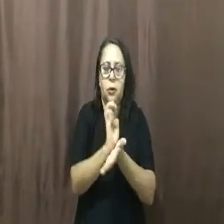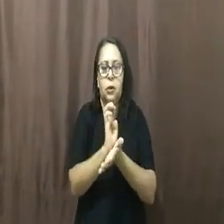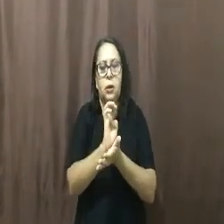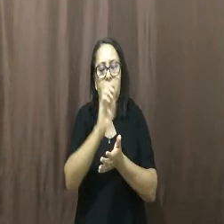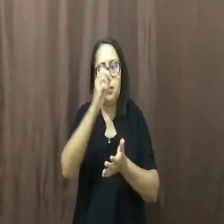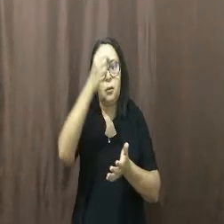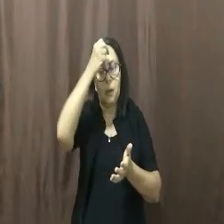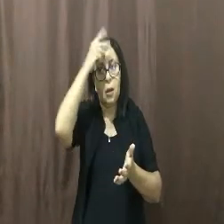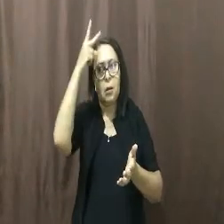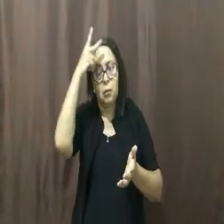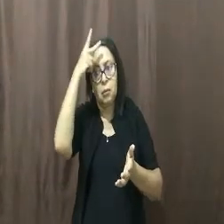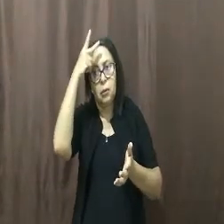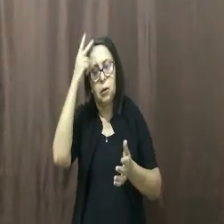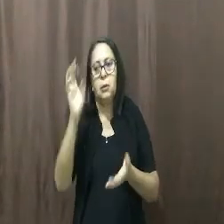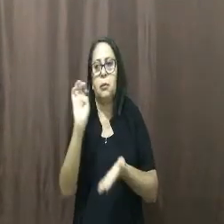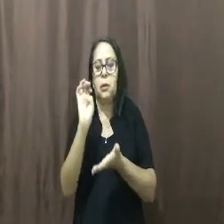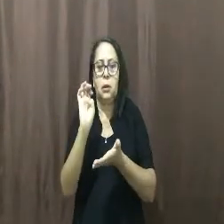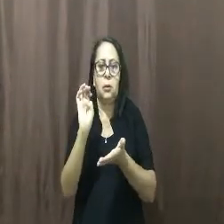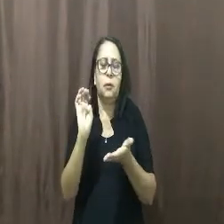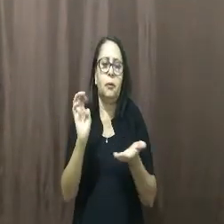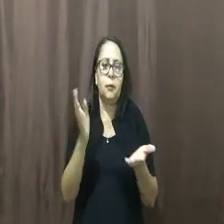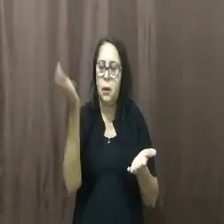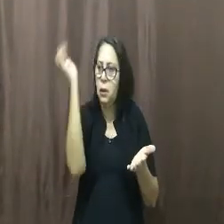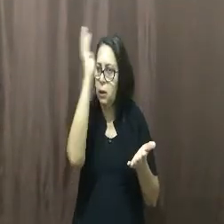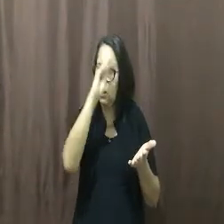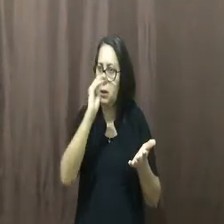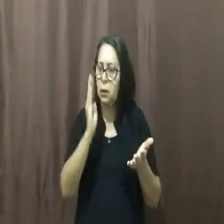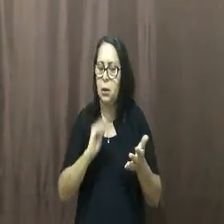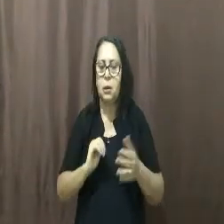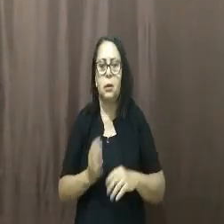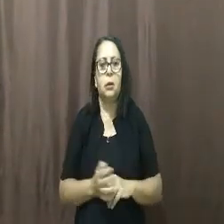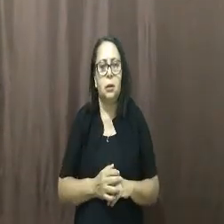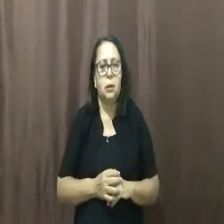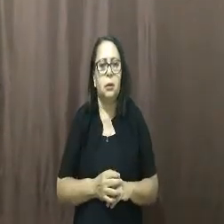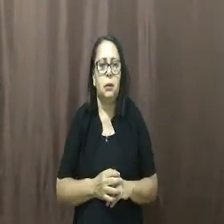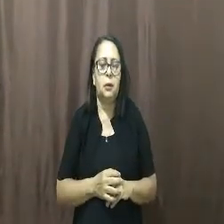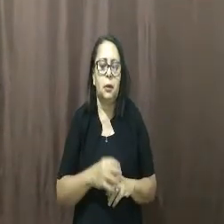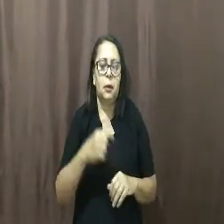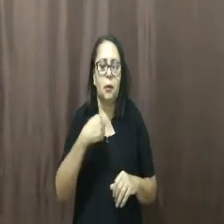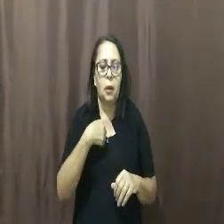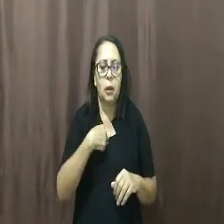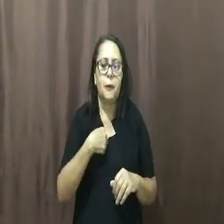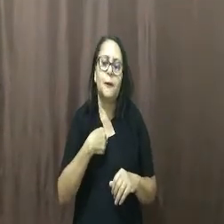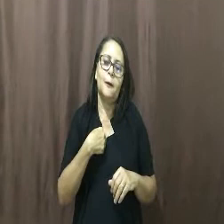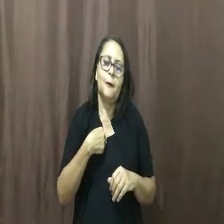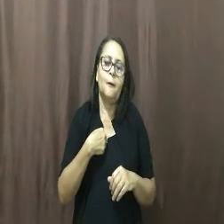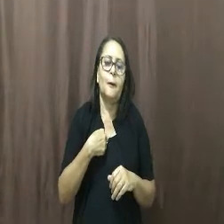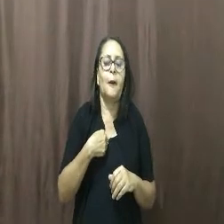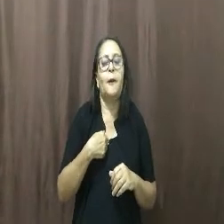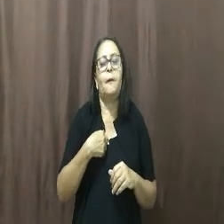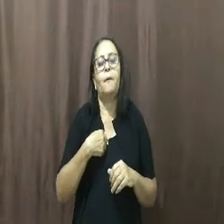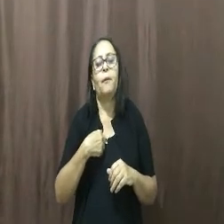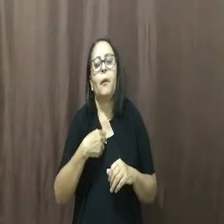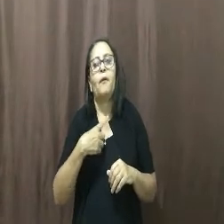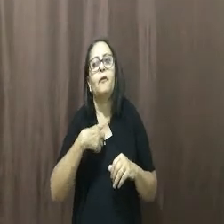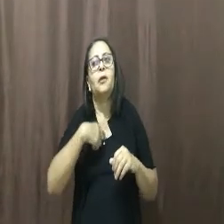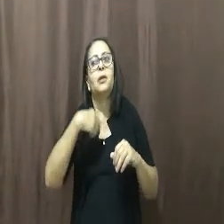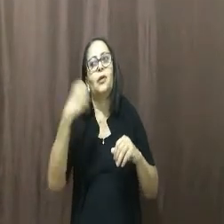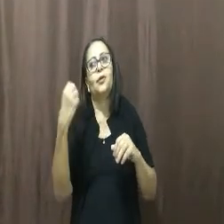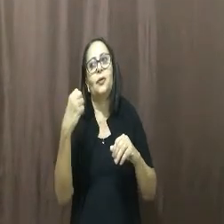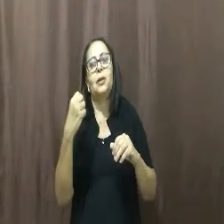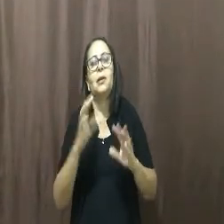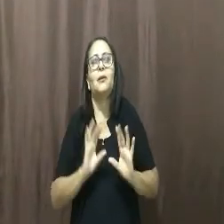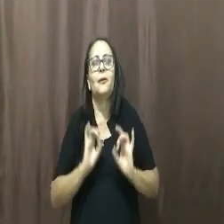os coordenadores dos núcleos municipais. E eu tive a